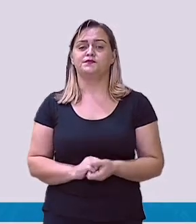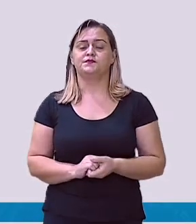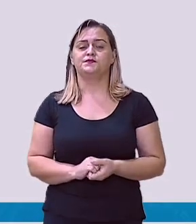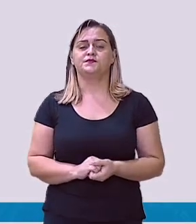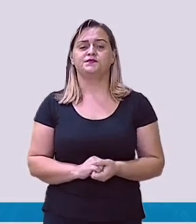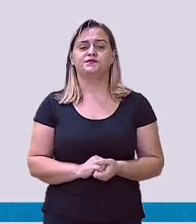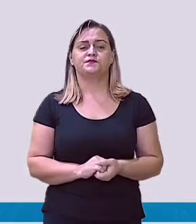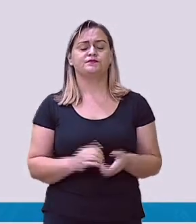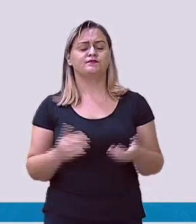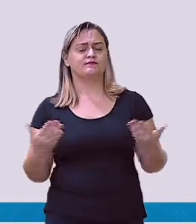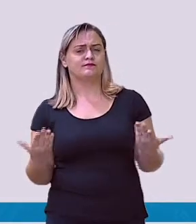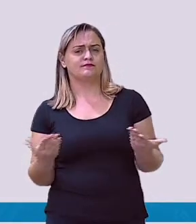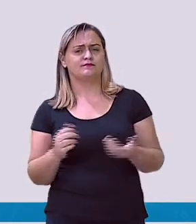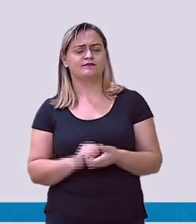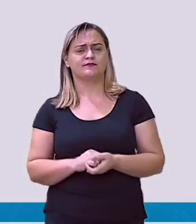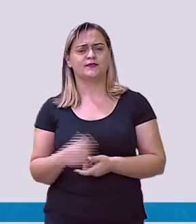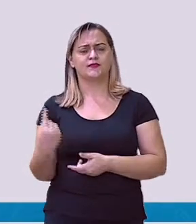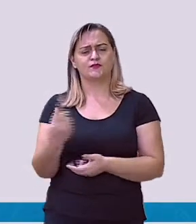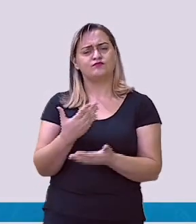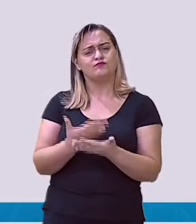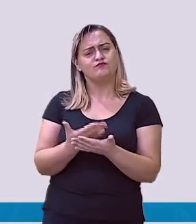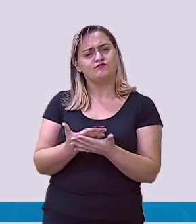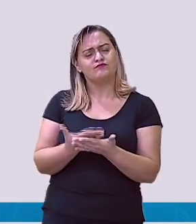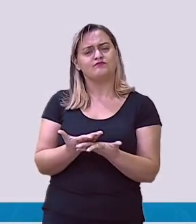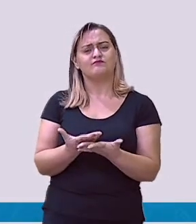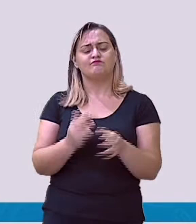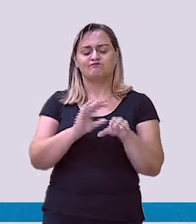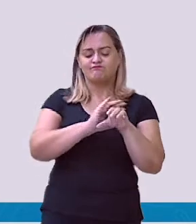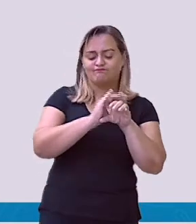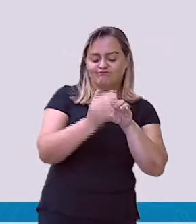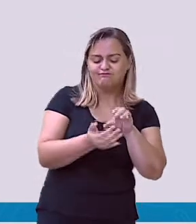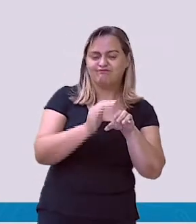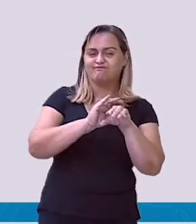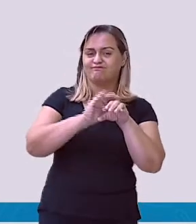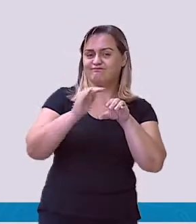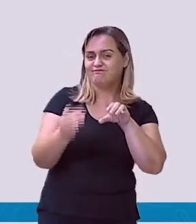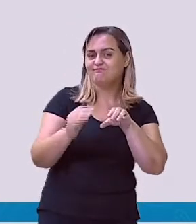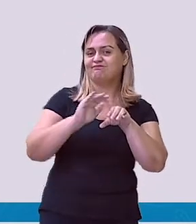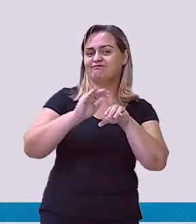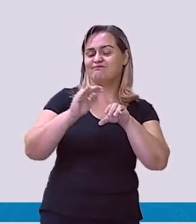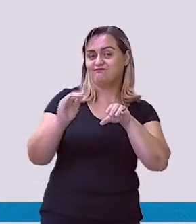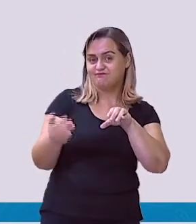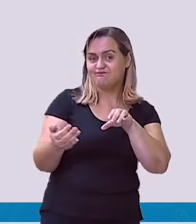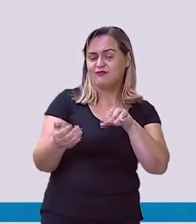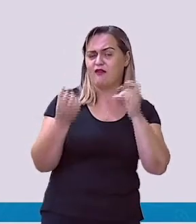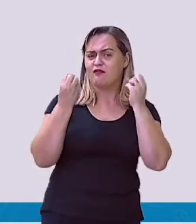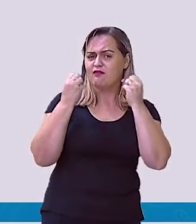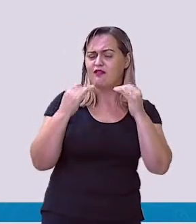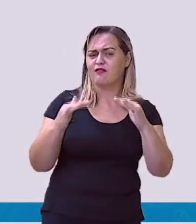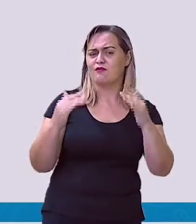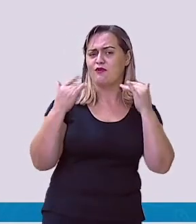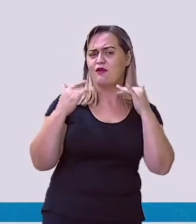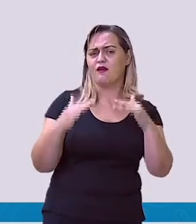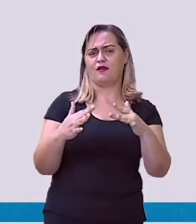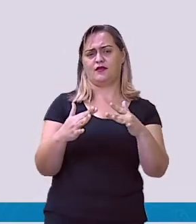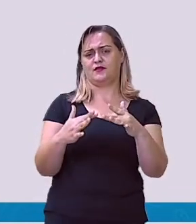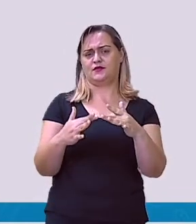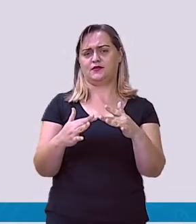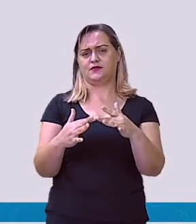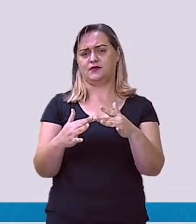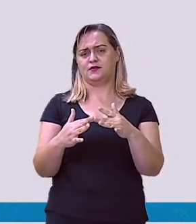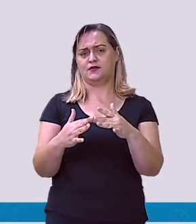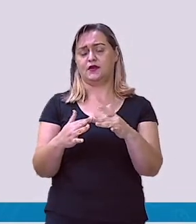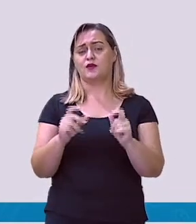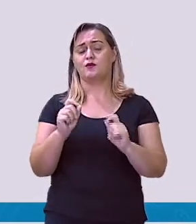Então, nós vamos estudar esses ambientes, essas esferas naturais que,